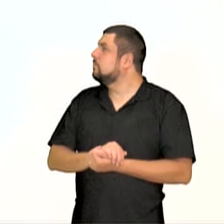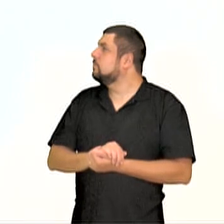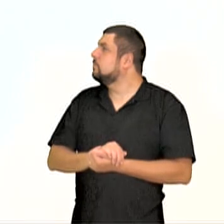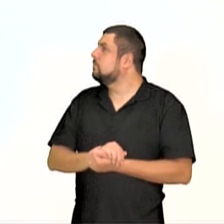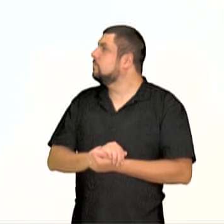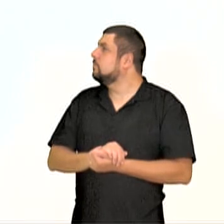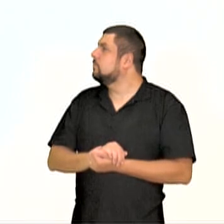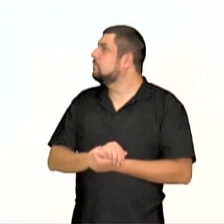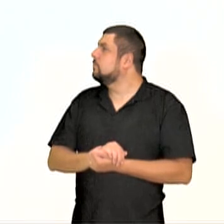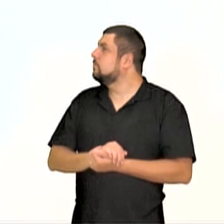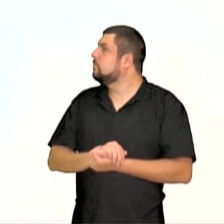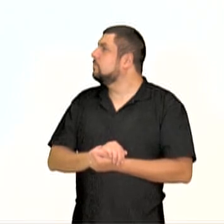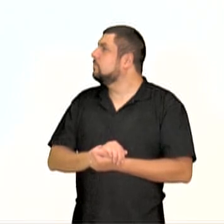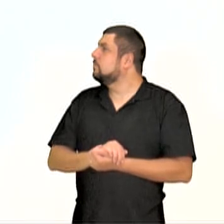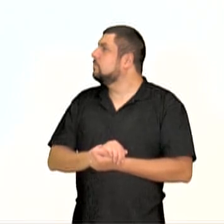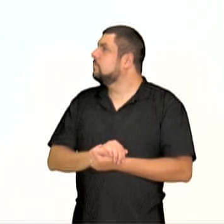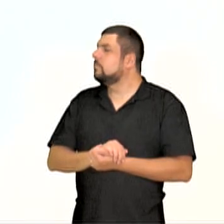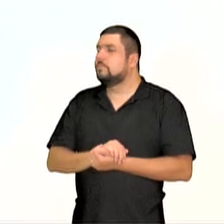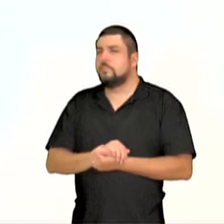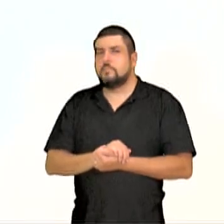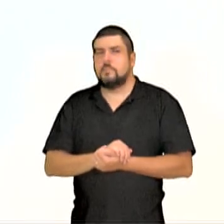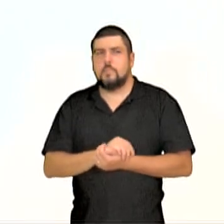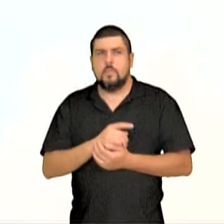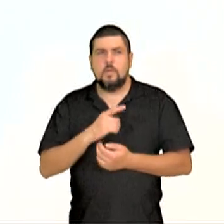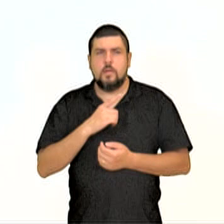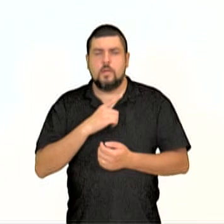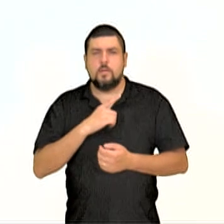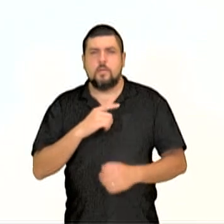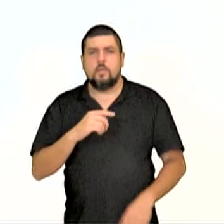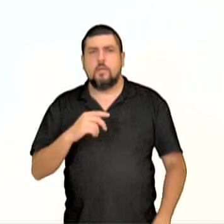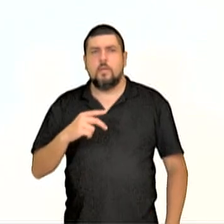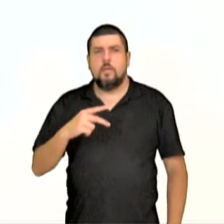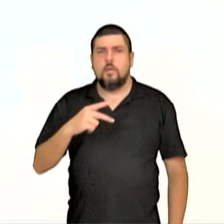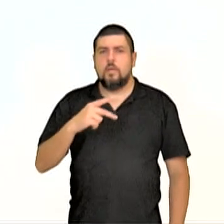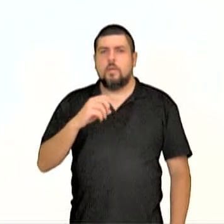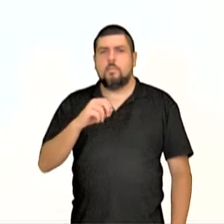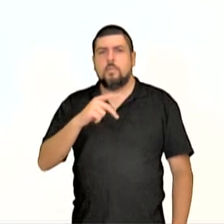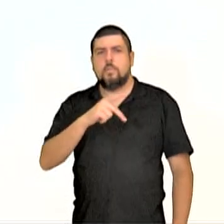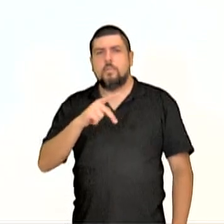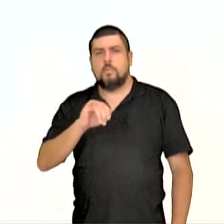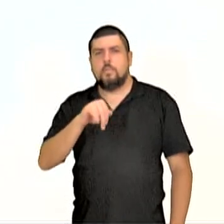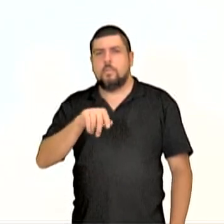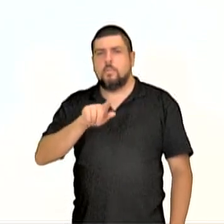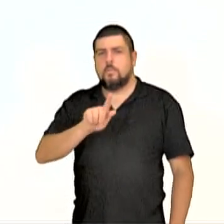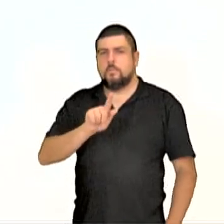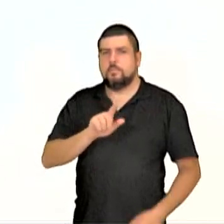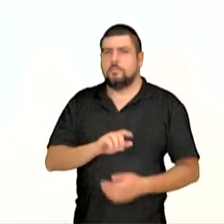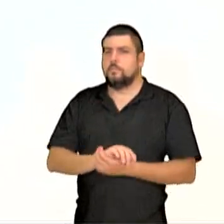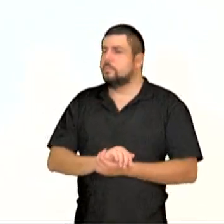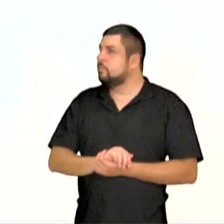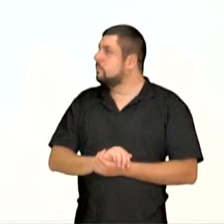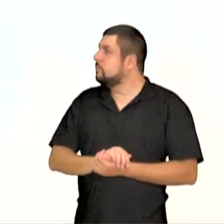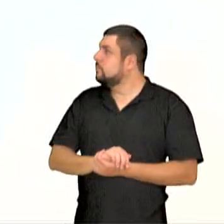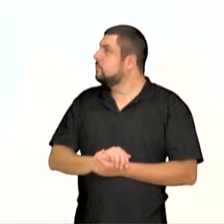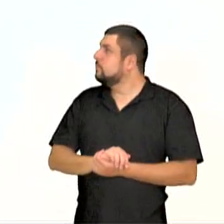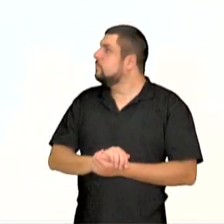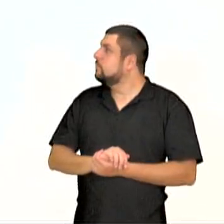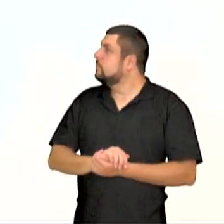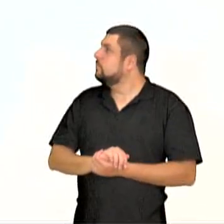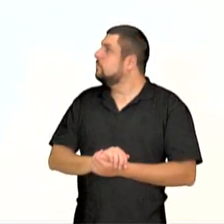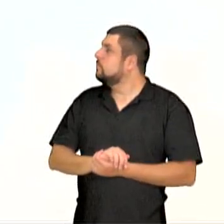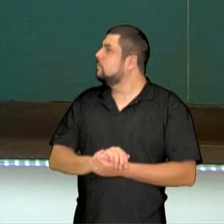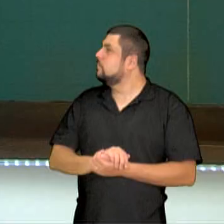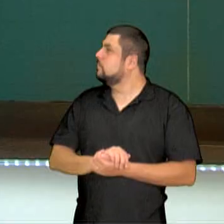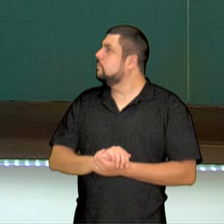Então vamos lá. A gente tem aqui o popping, que é esse estilo aqui que eles estão realizando. Eu quero que vocês tentem fazer